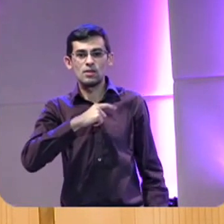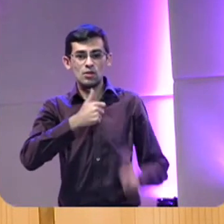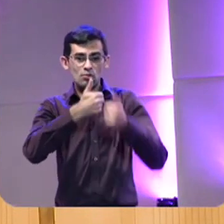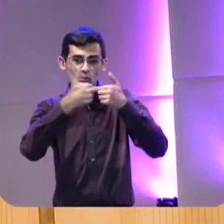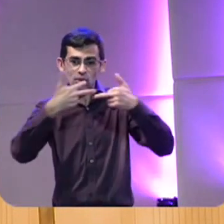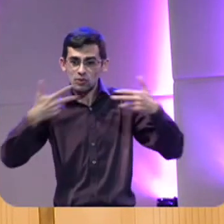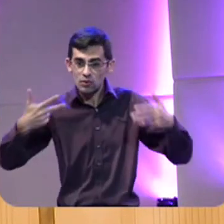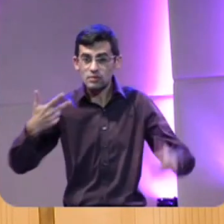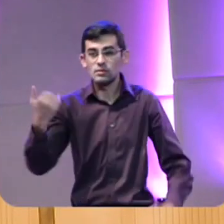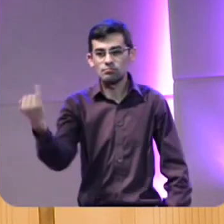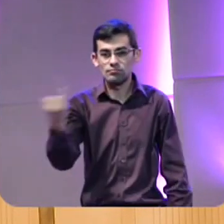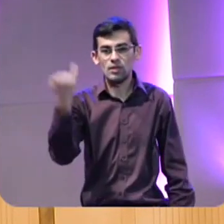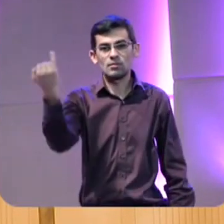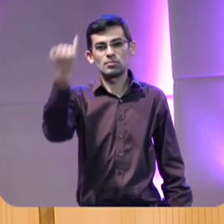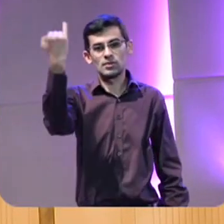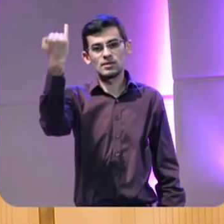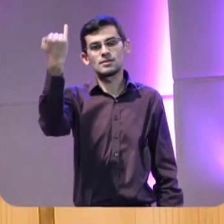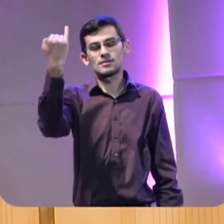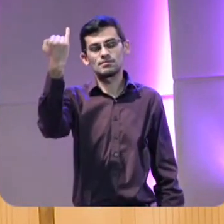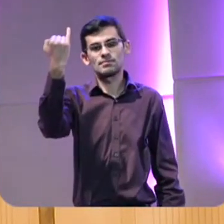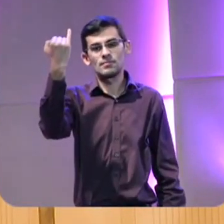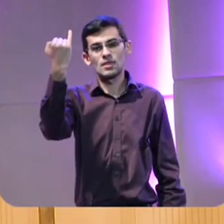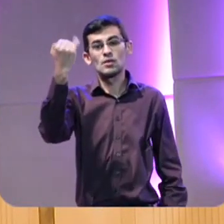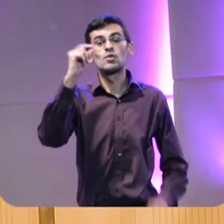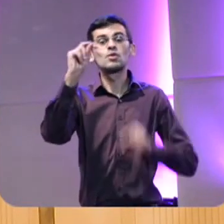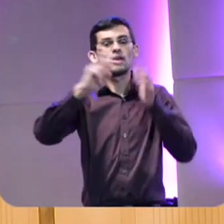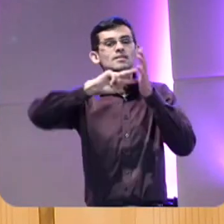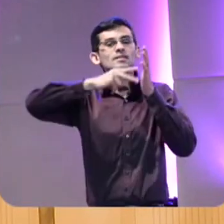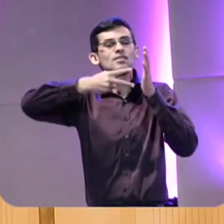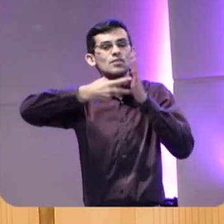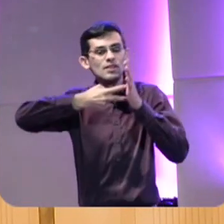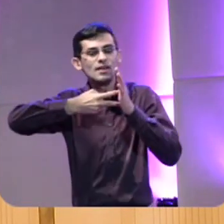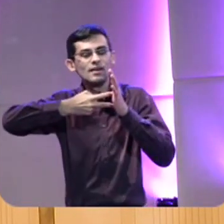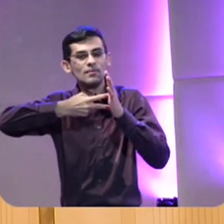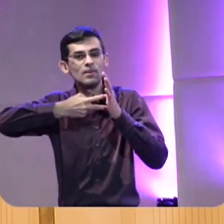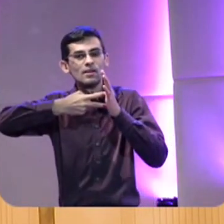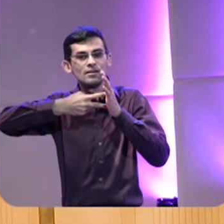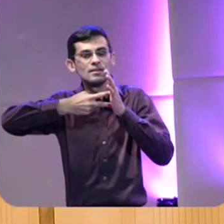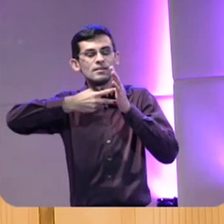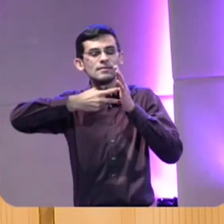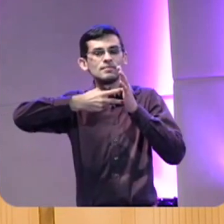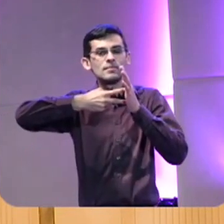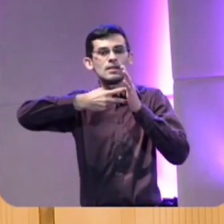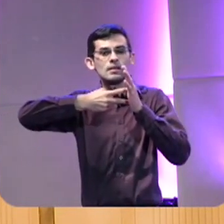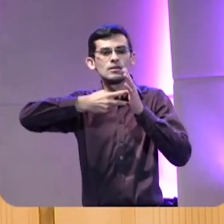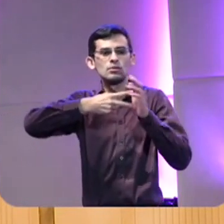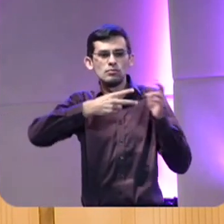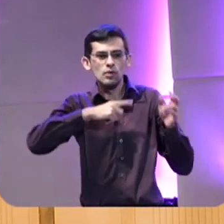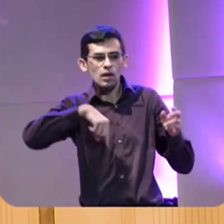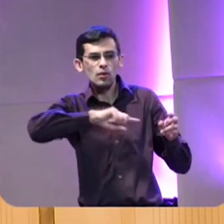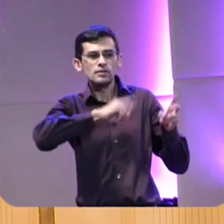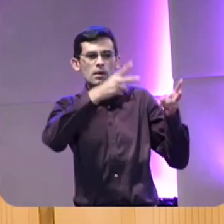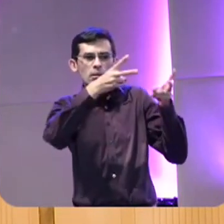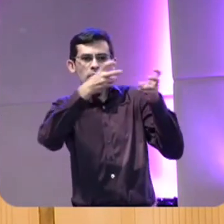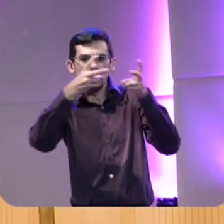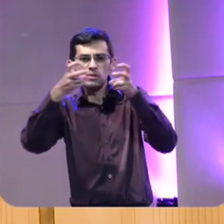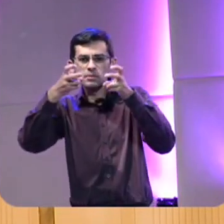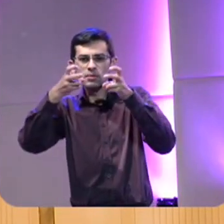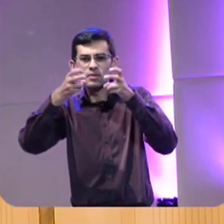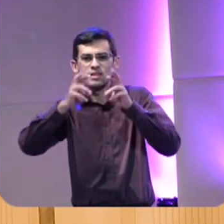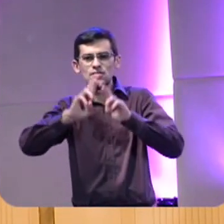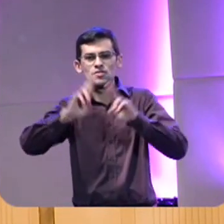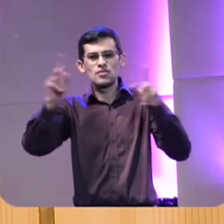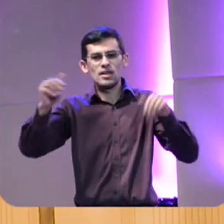mais significativo. E isso significa ter a nossa percepção